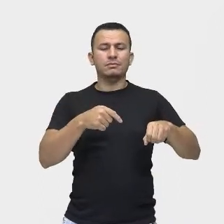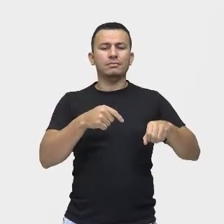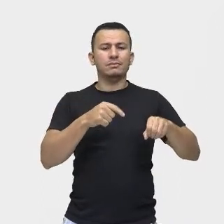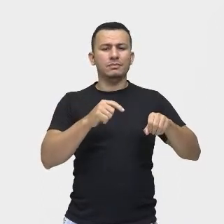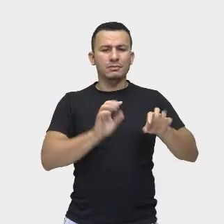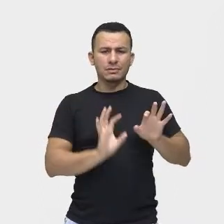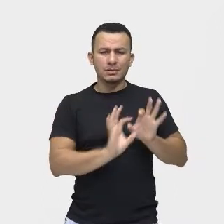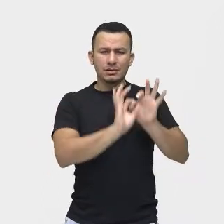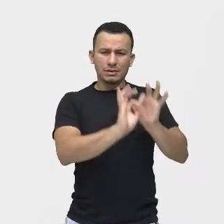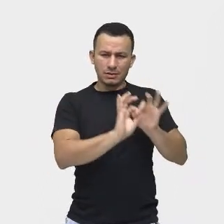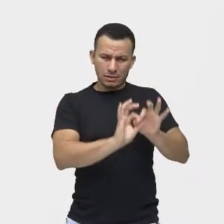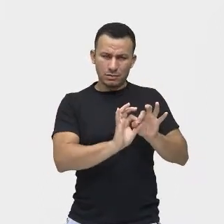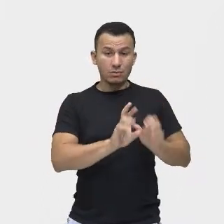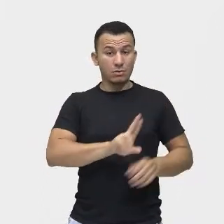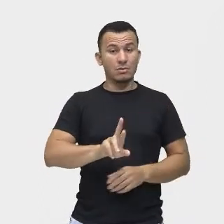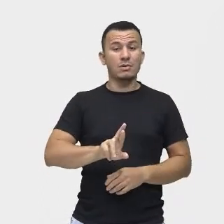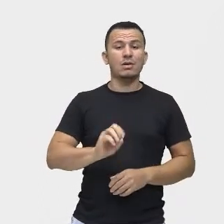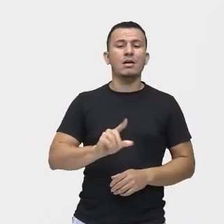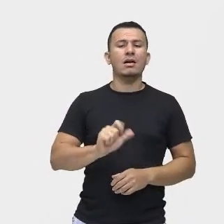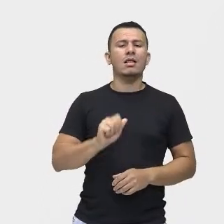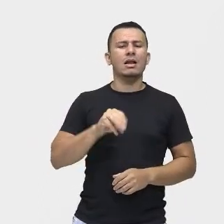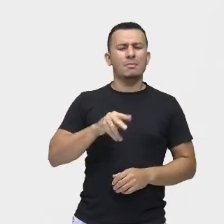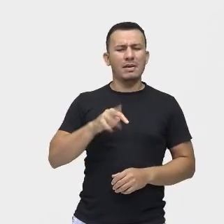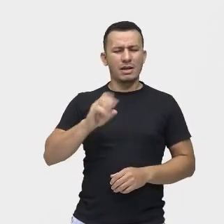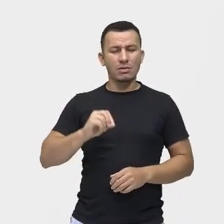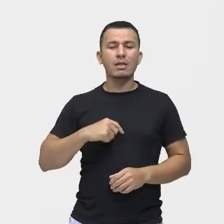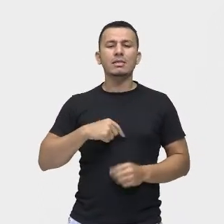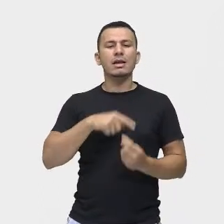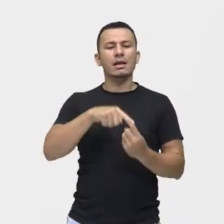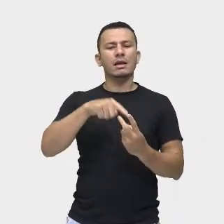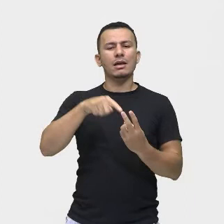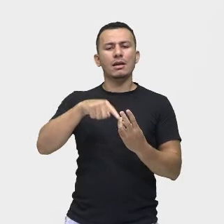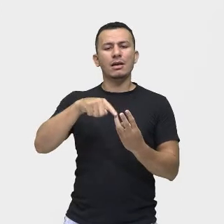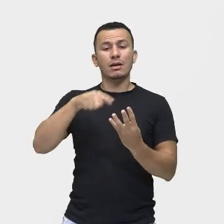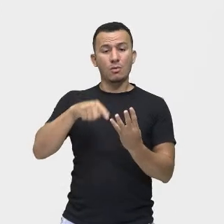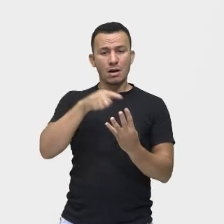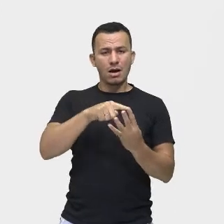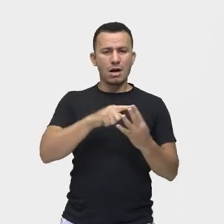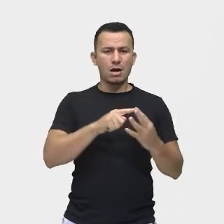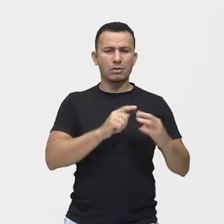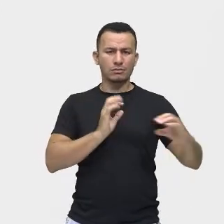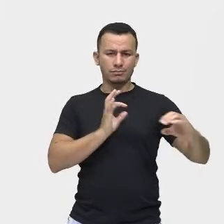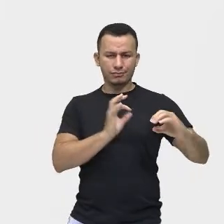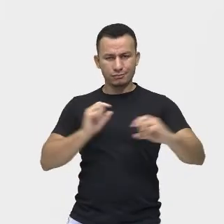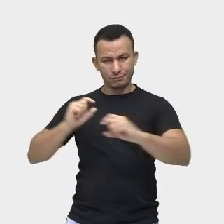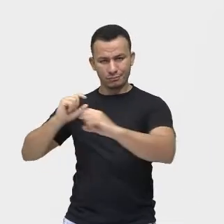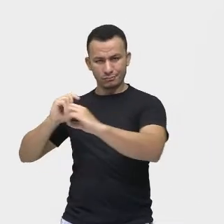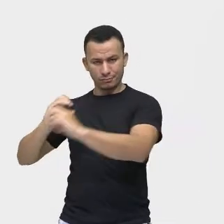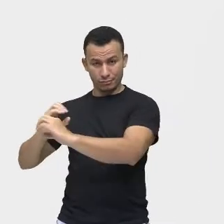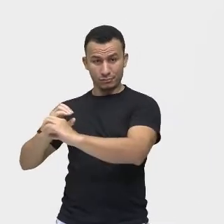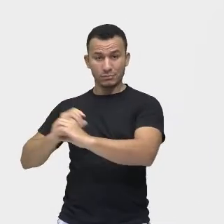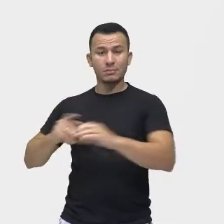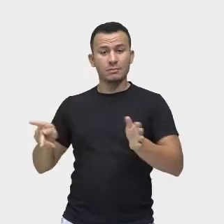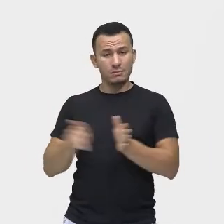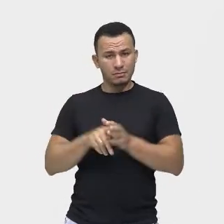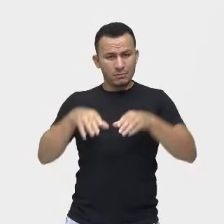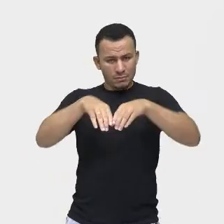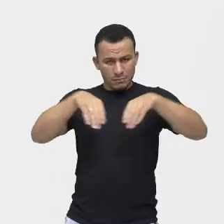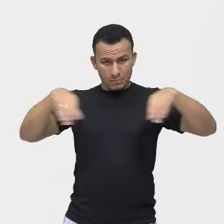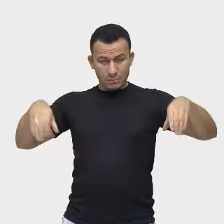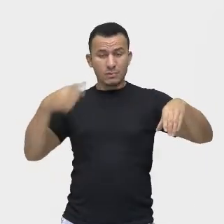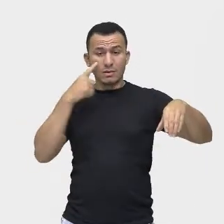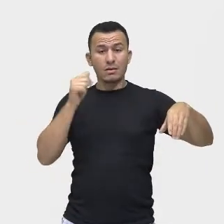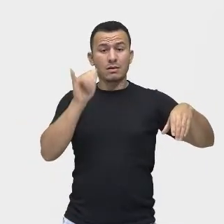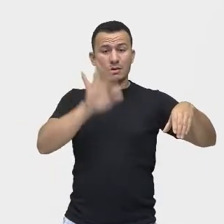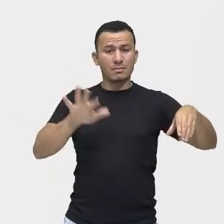presa às rodinhas, e as 4 pequenas rodas que compõem o skate. Tá bom? Então aí vocês veem na